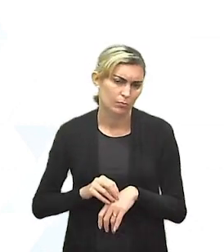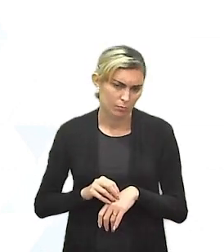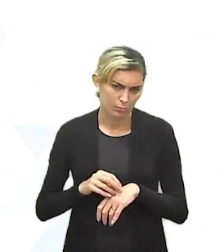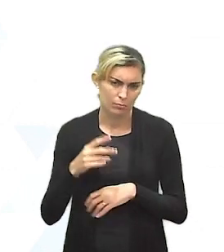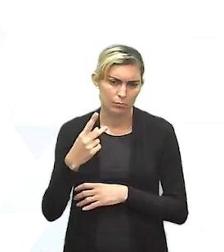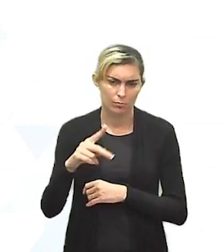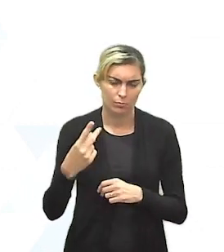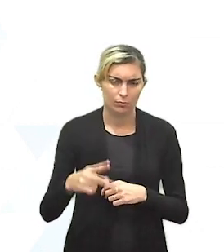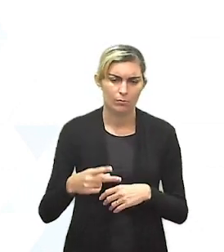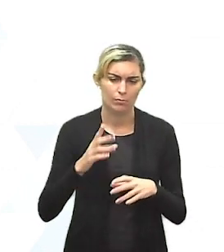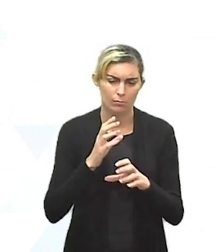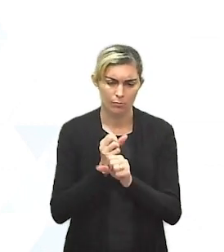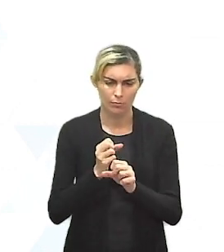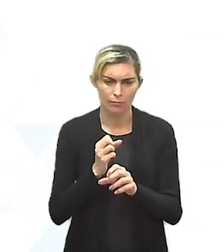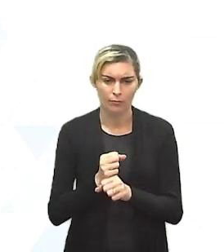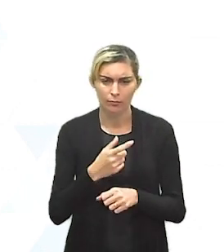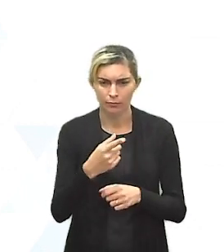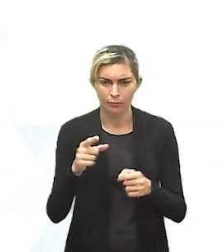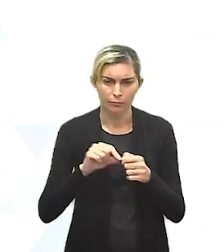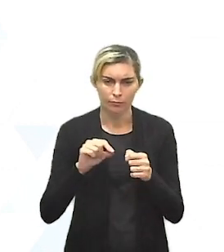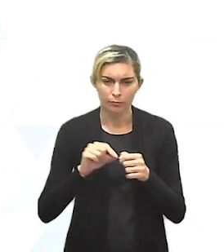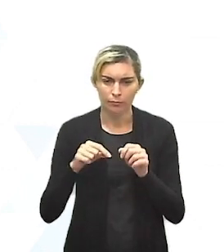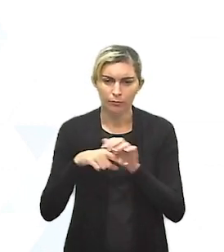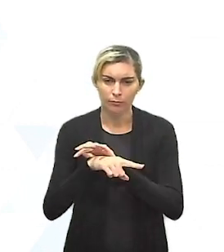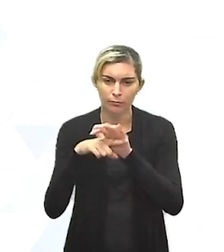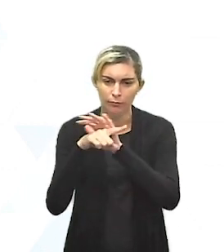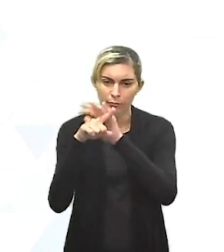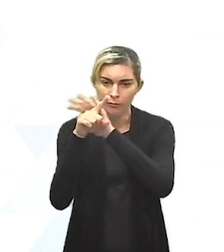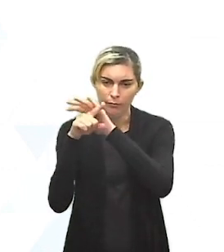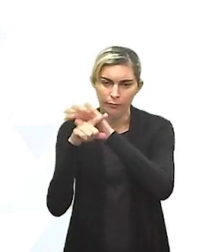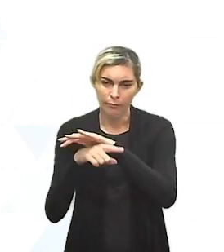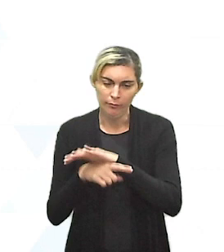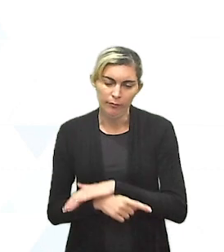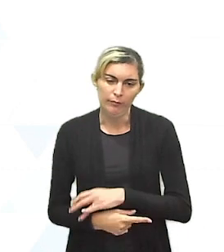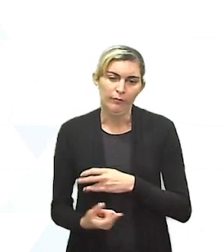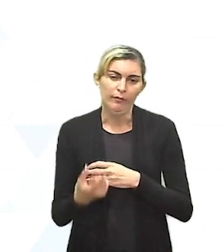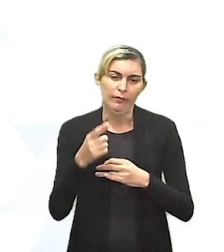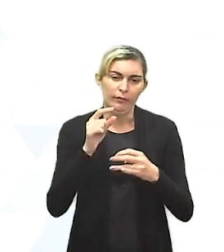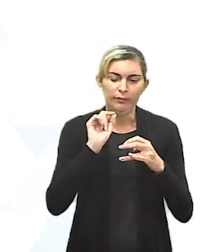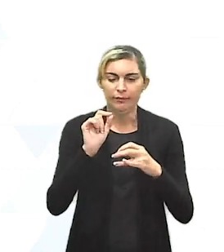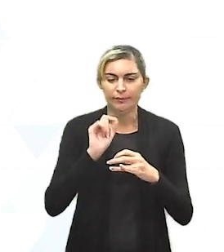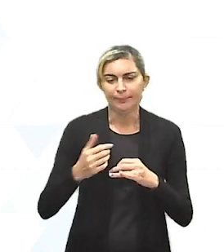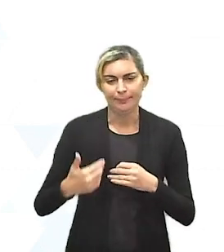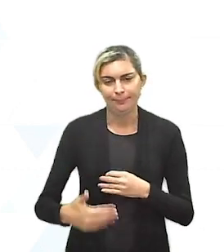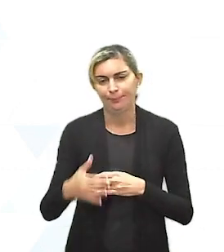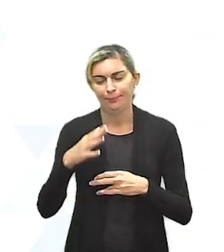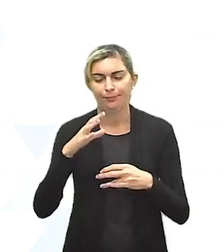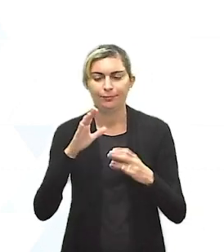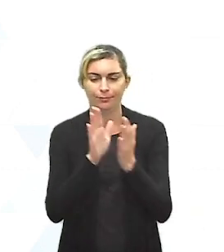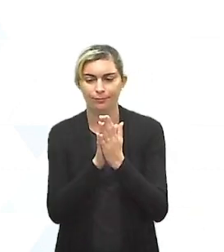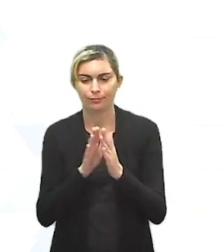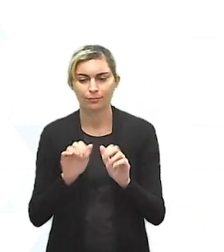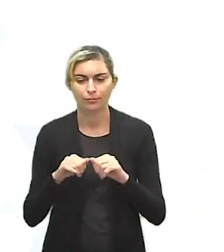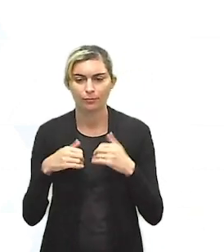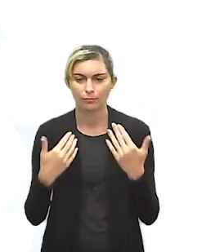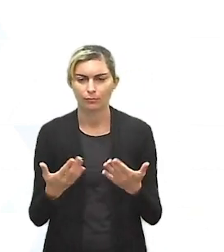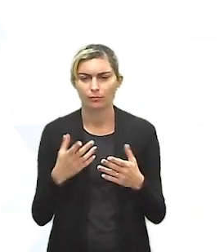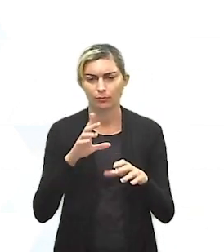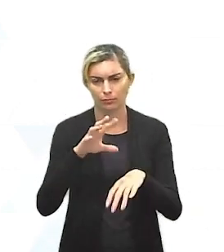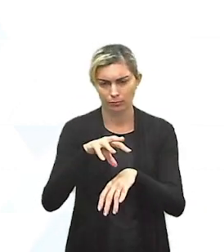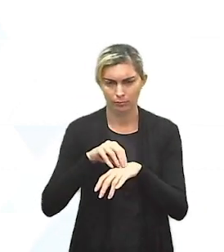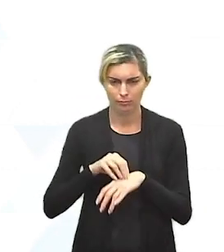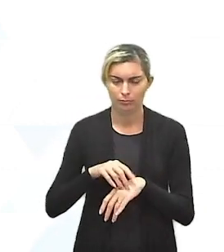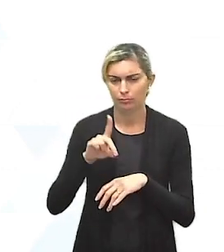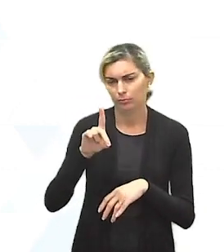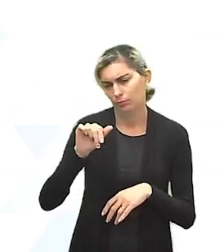seus dados. Ele faz essa anotação do que é que te levou àquela consulta, ou seja, ele coleta esses dados